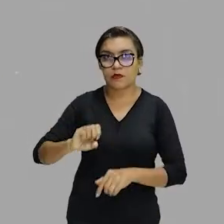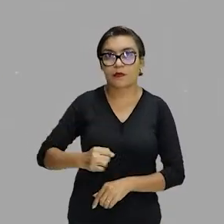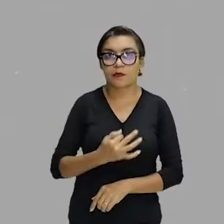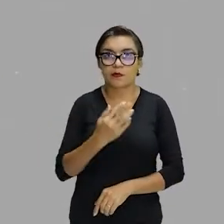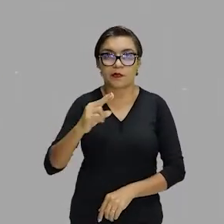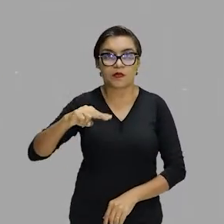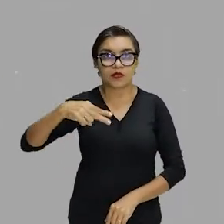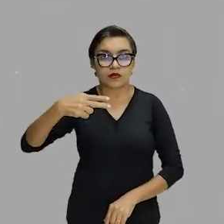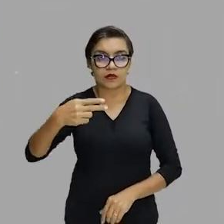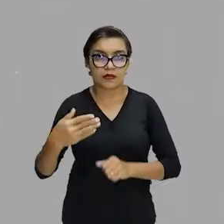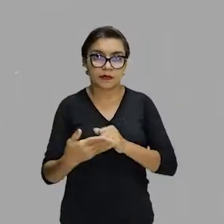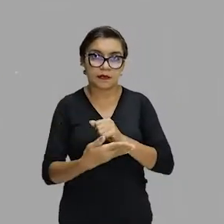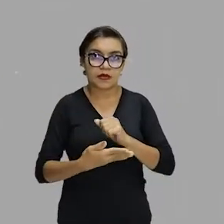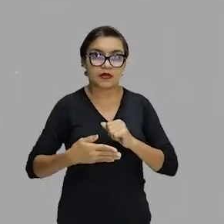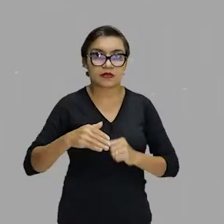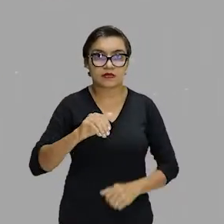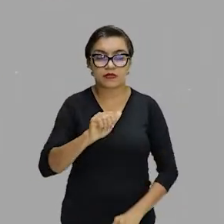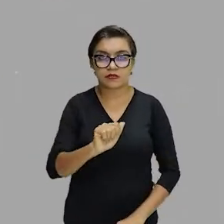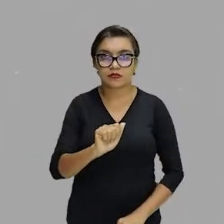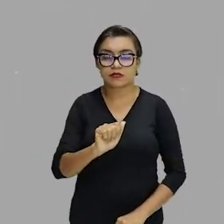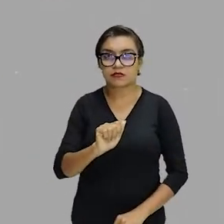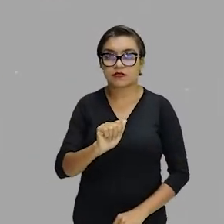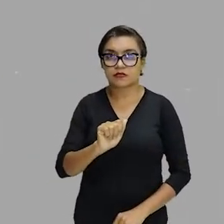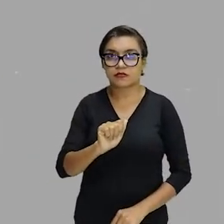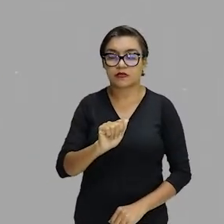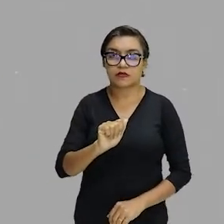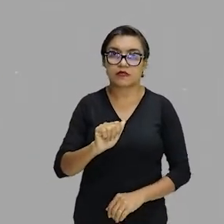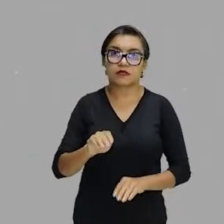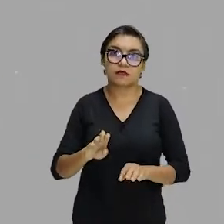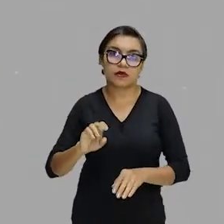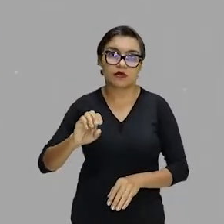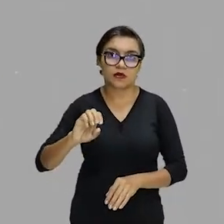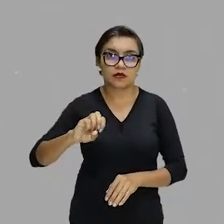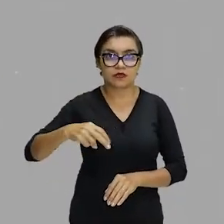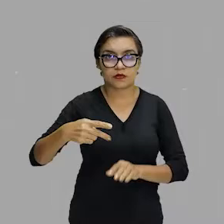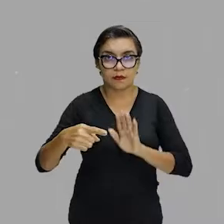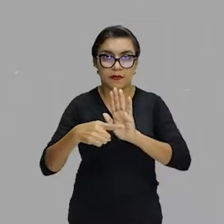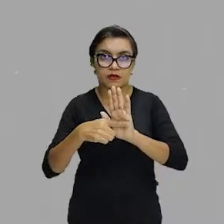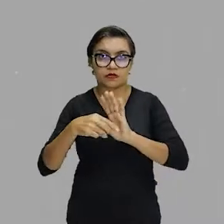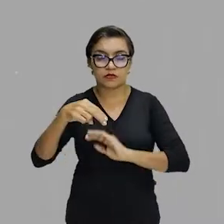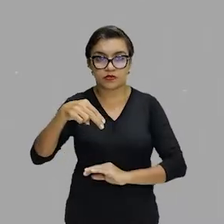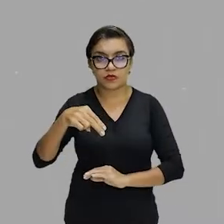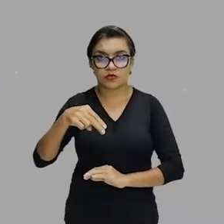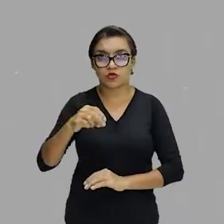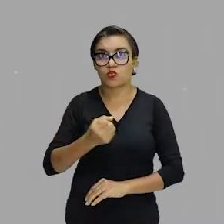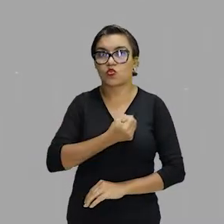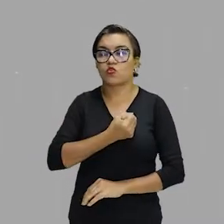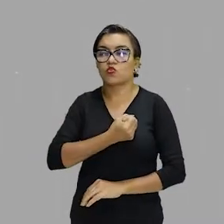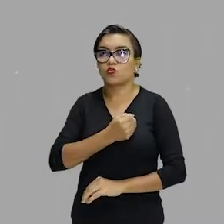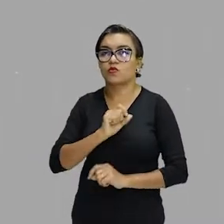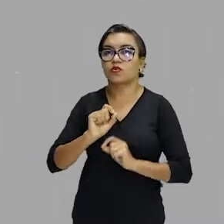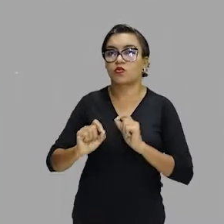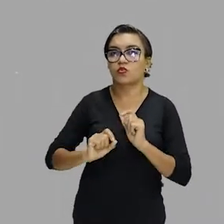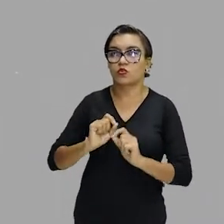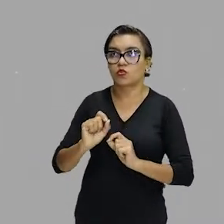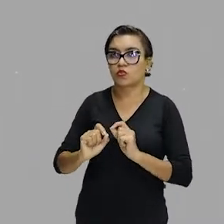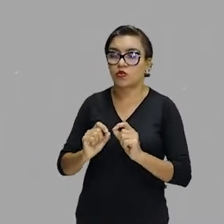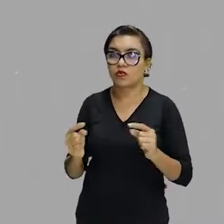e expoente menos n, o número A elevado a menos n, e este número é justamente o